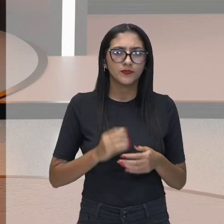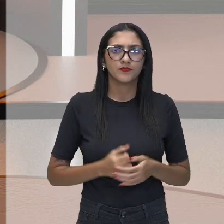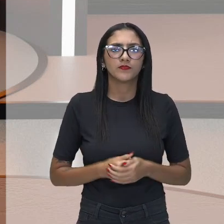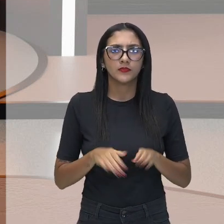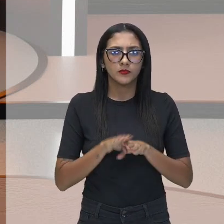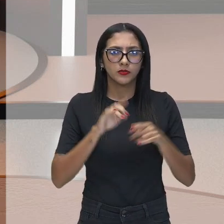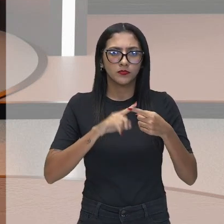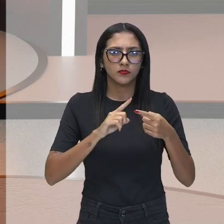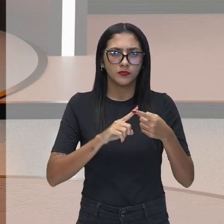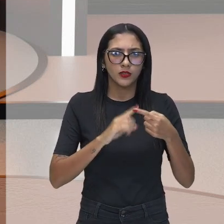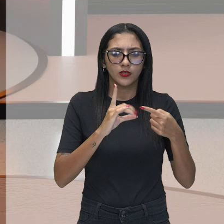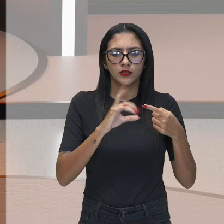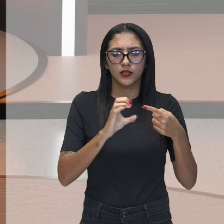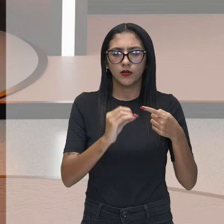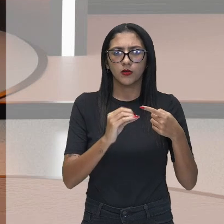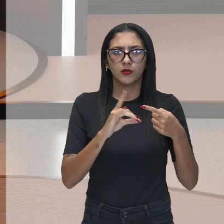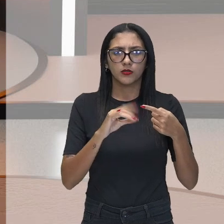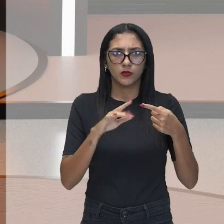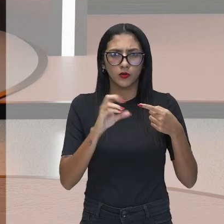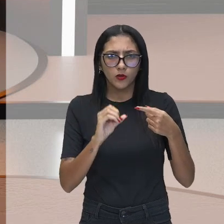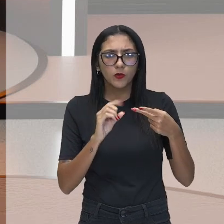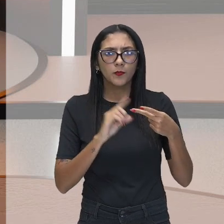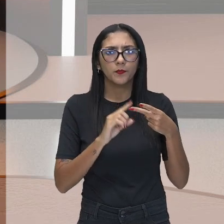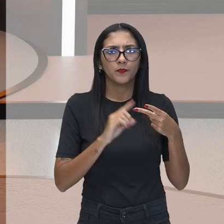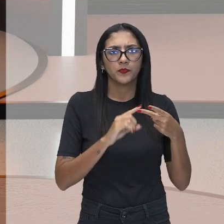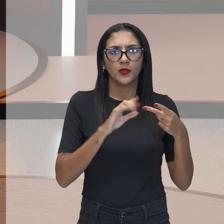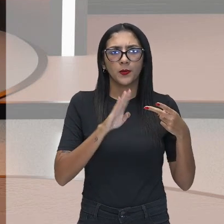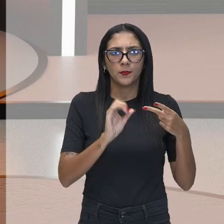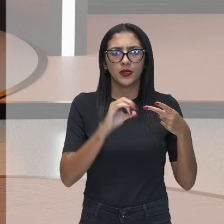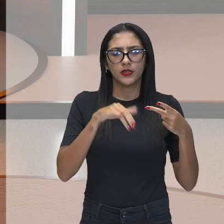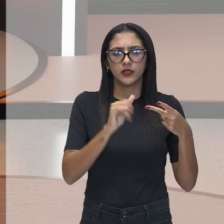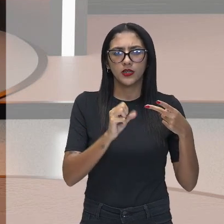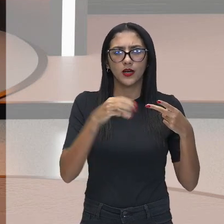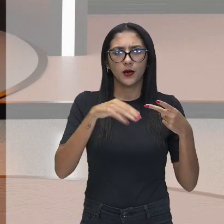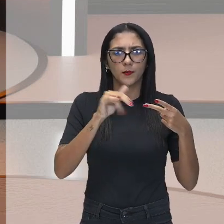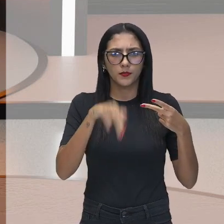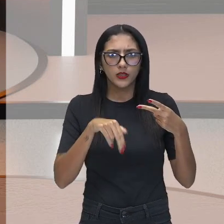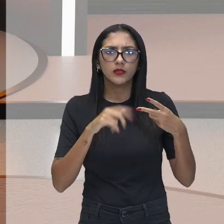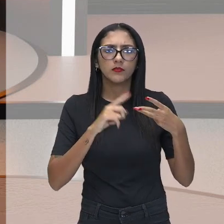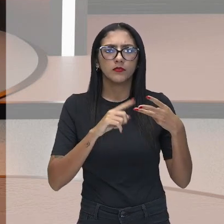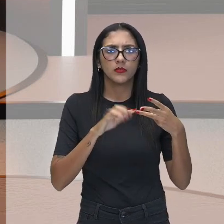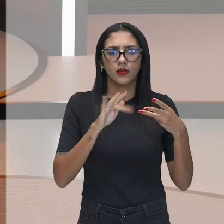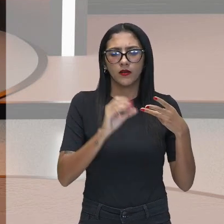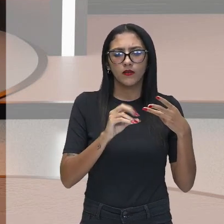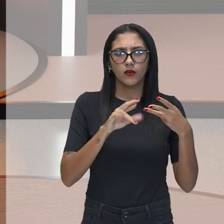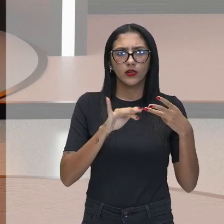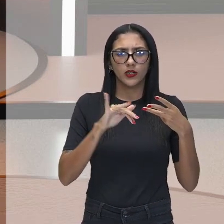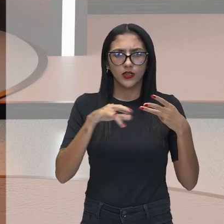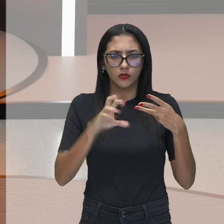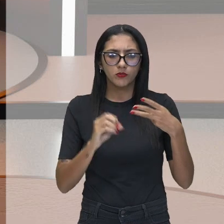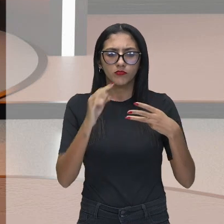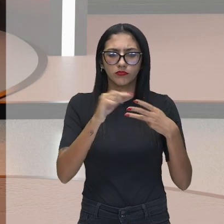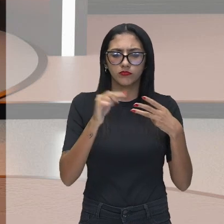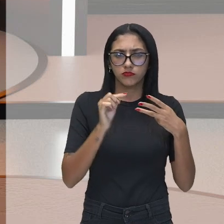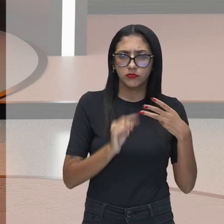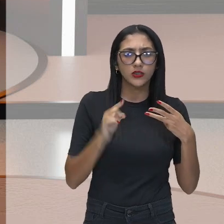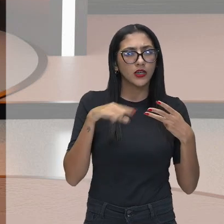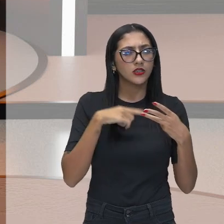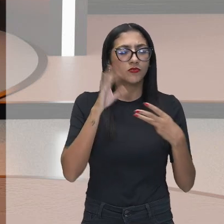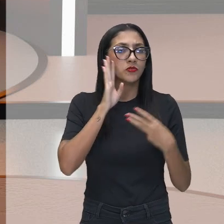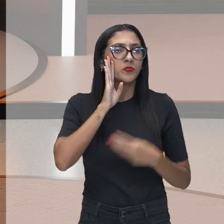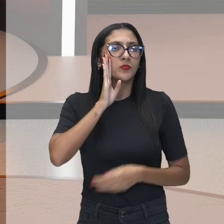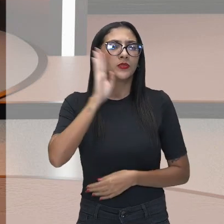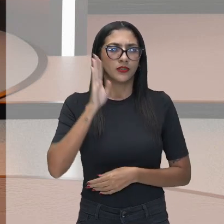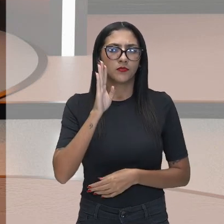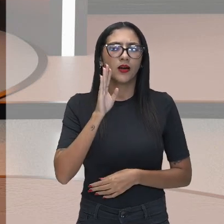Marechal Deodoro da Fonseca, Benjamin Constant e Floriano Peixoto, que digamos assim que foram os principais cabeças do movimento, tá bom? Por